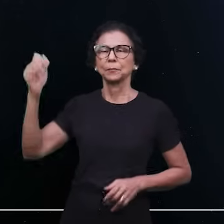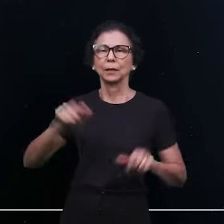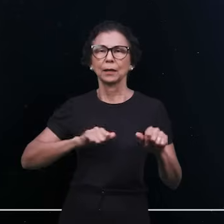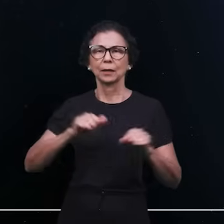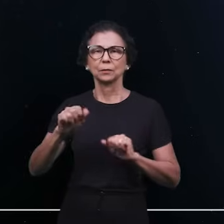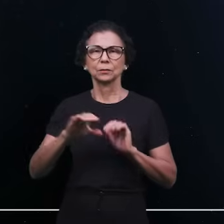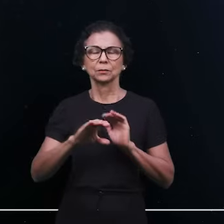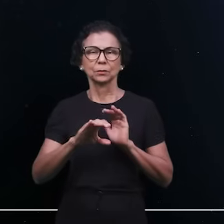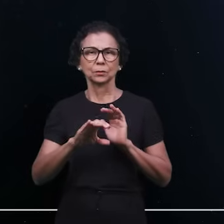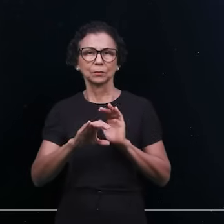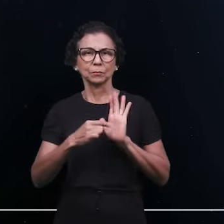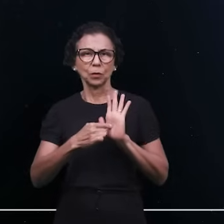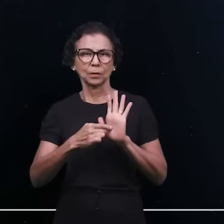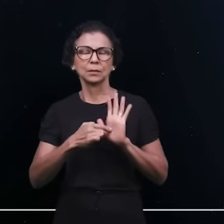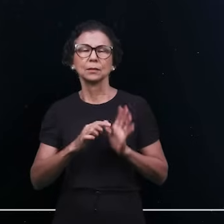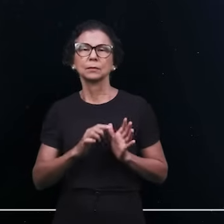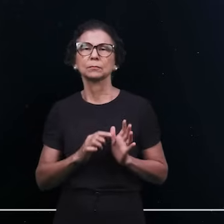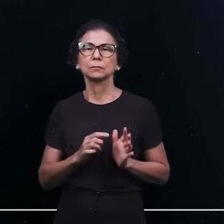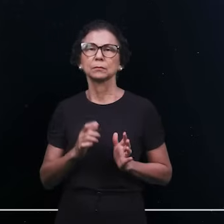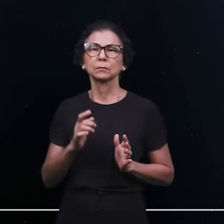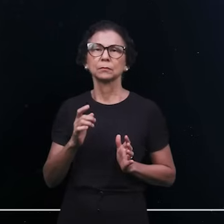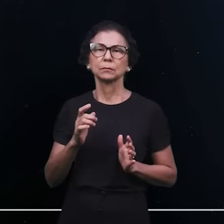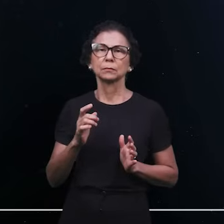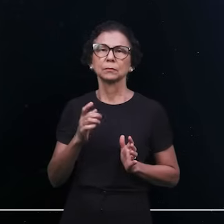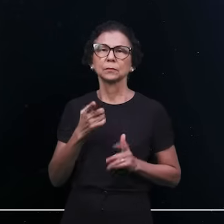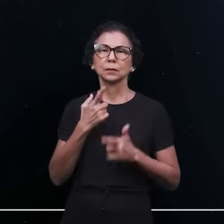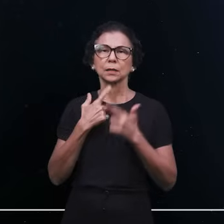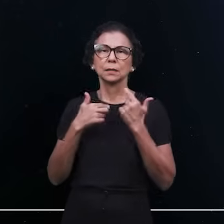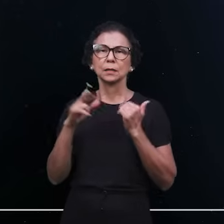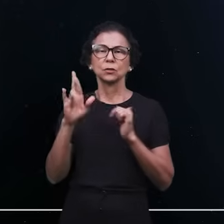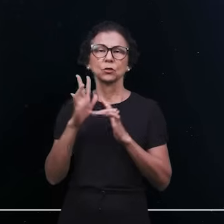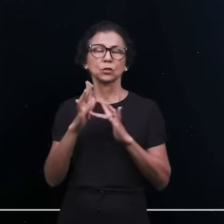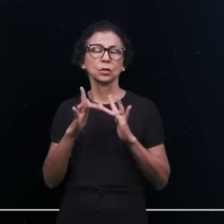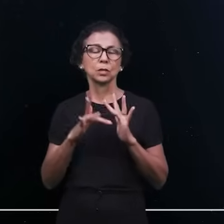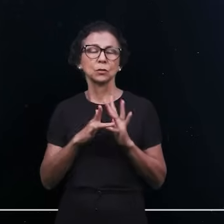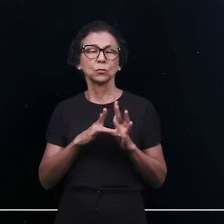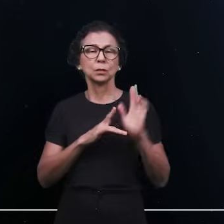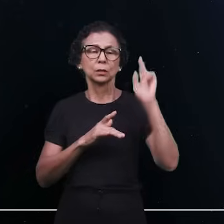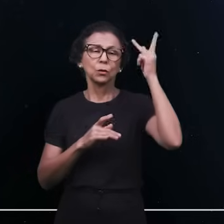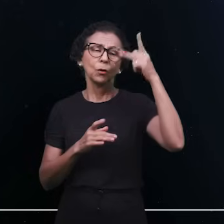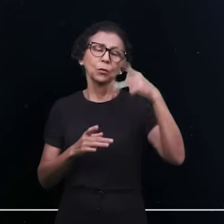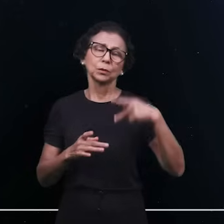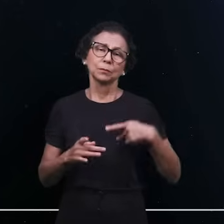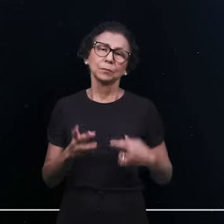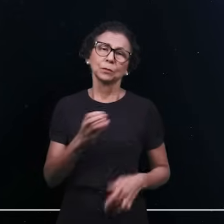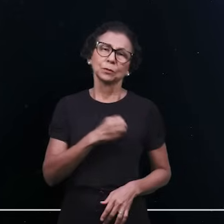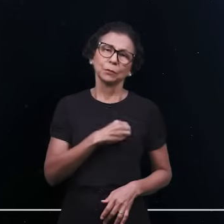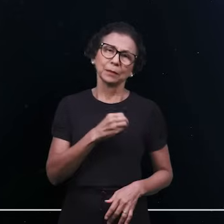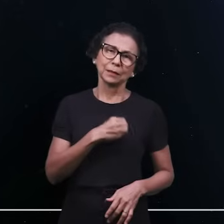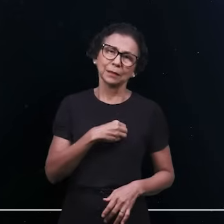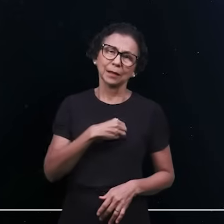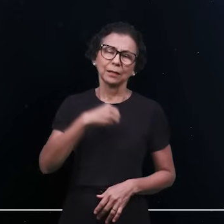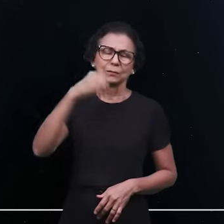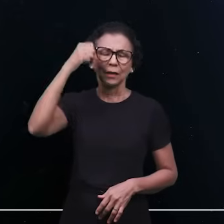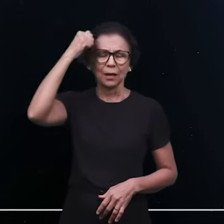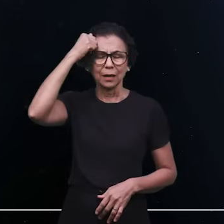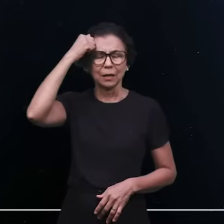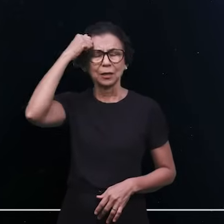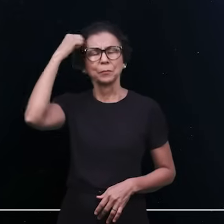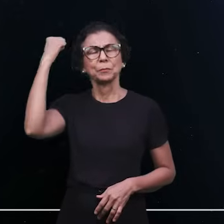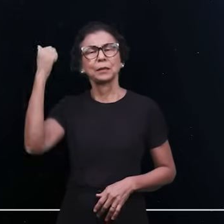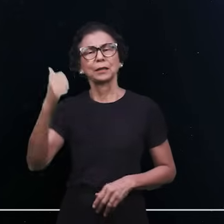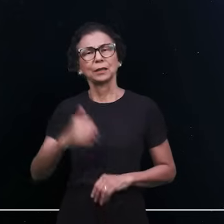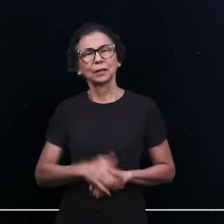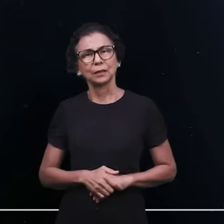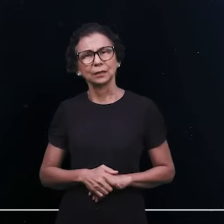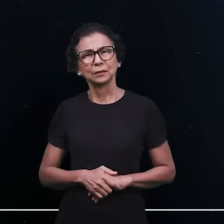38, mostrando que o desejo do Senhor Jesus é que o homem se arrependa dos seus pecados, ou seja, ele saia das trevas e